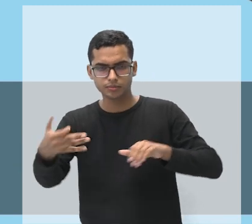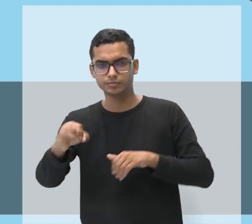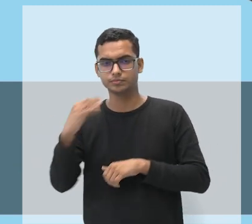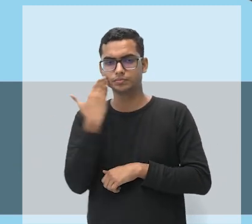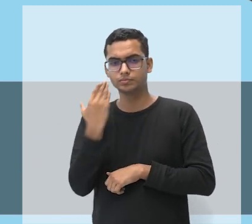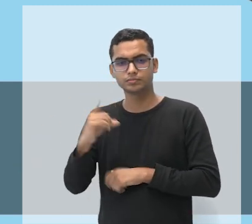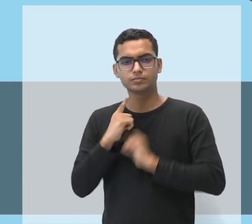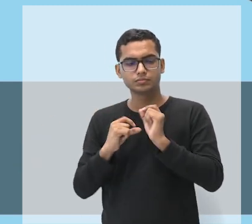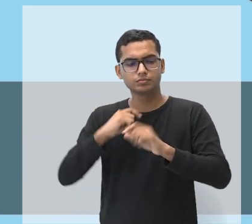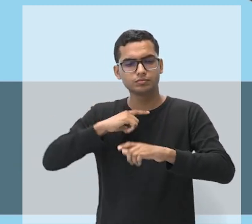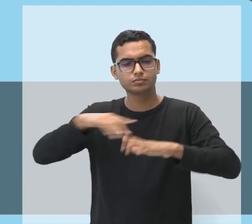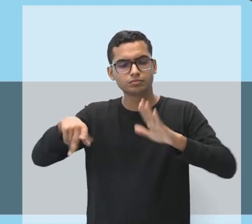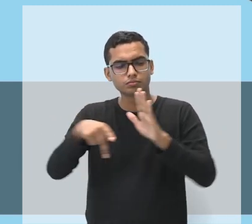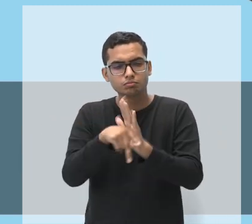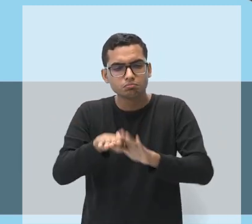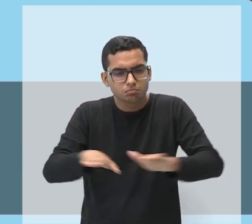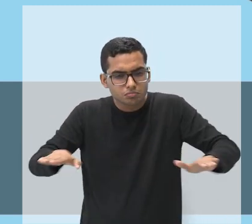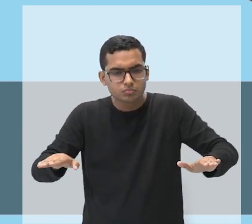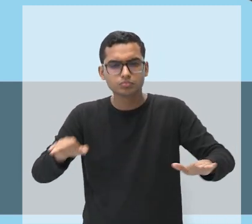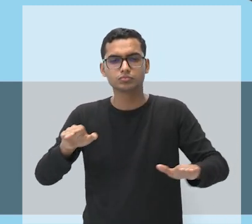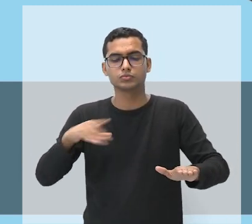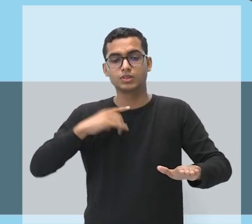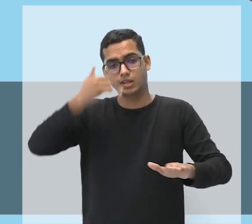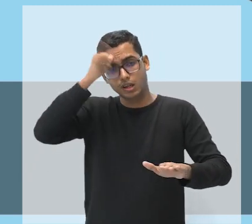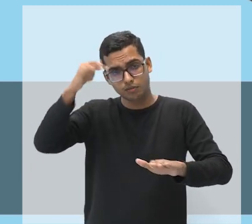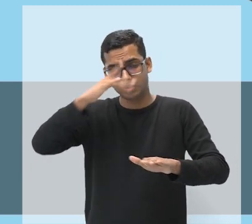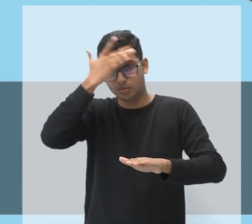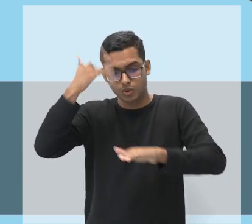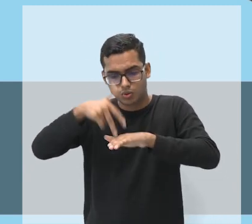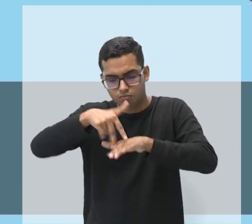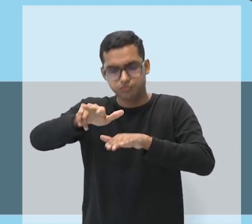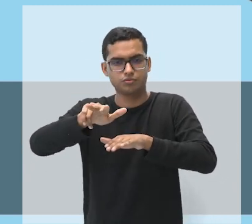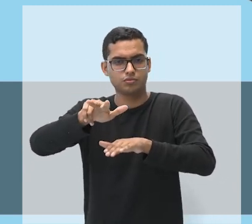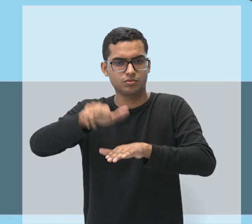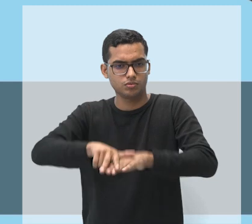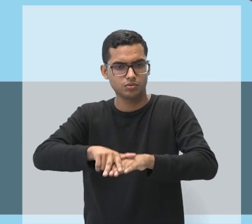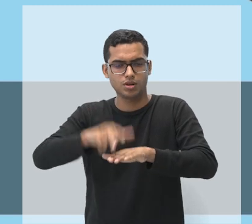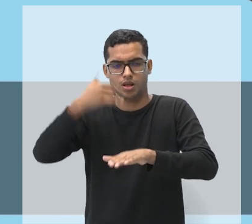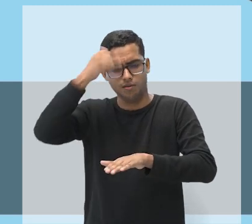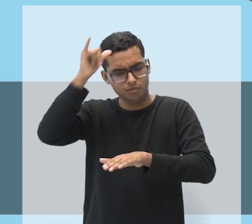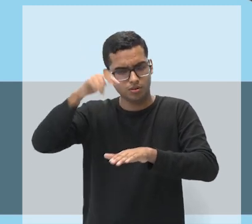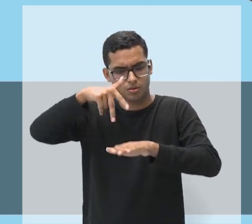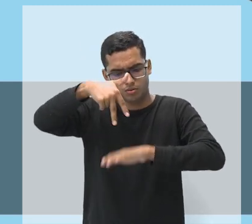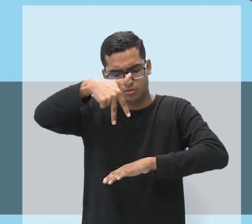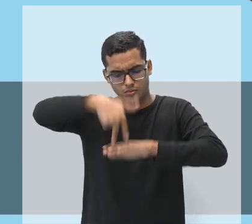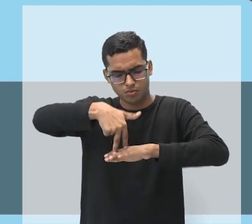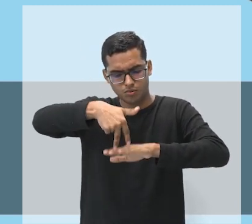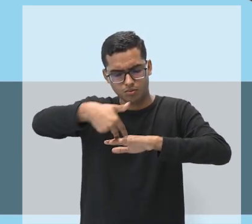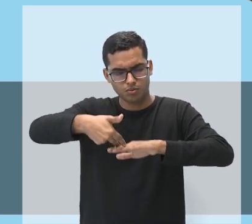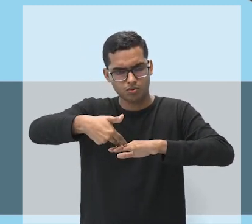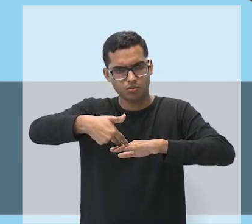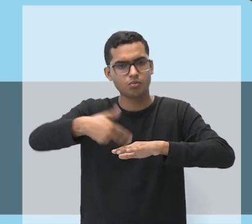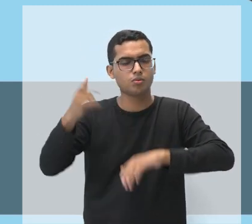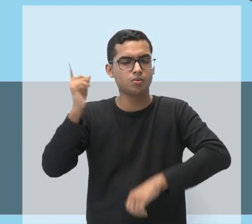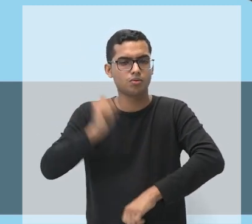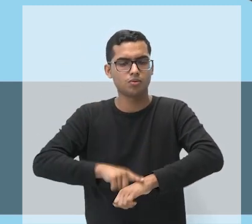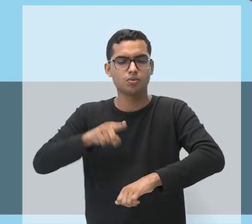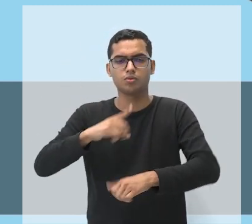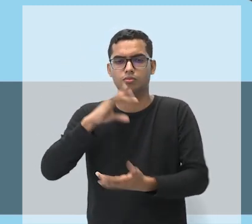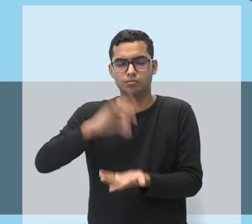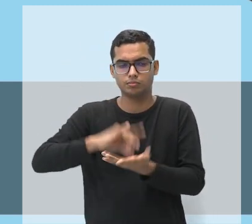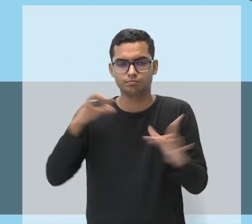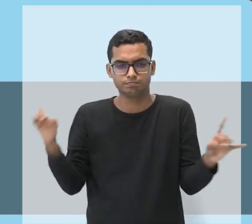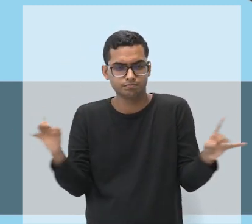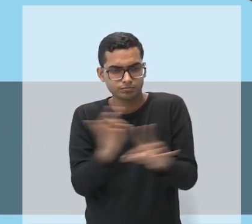de largada têm piso antiderrapante, que é justamente para que os nossos atletas não escorreguem ali quando eles estão